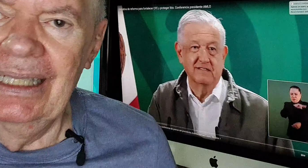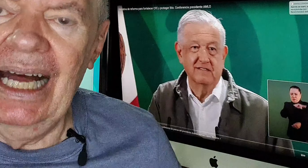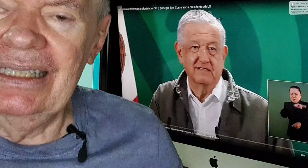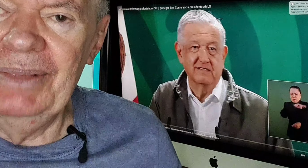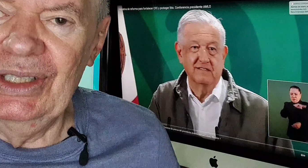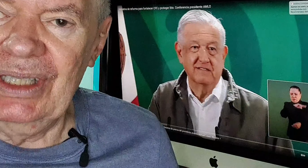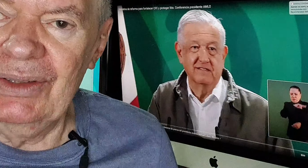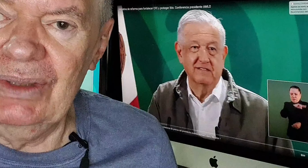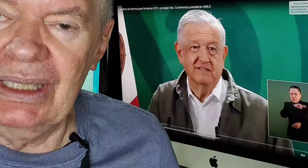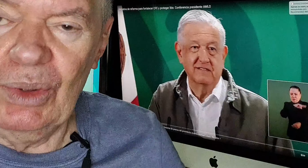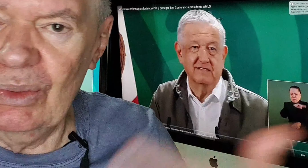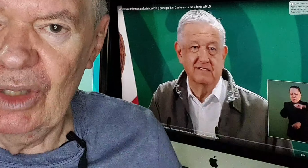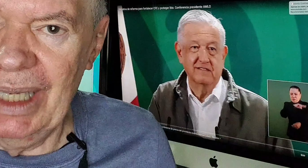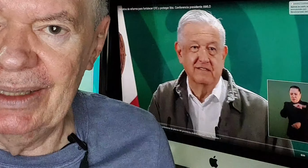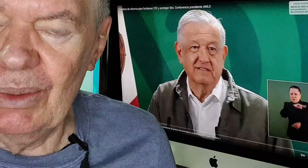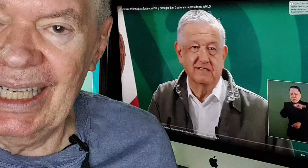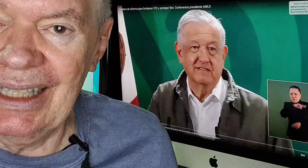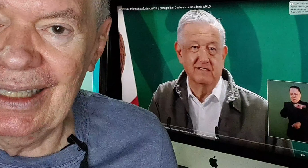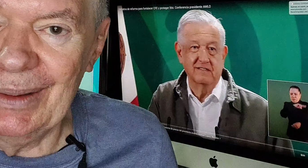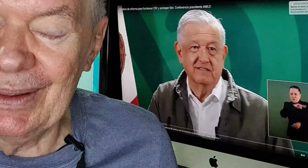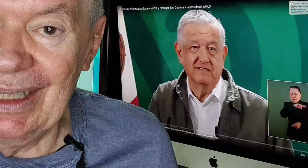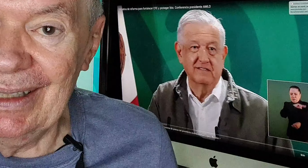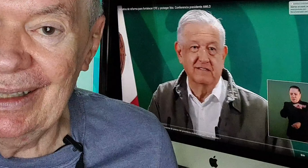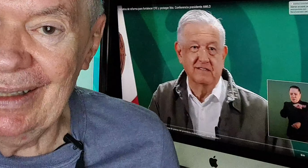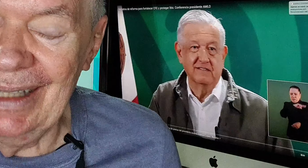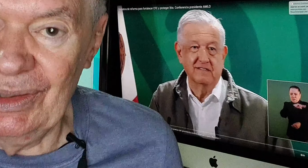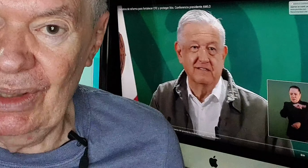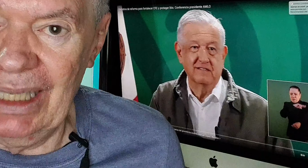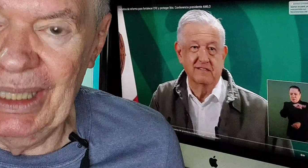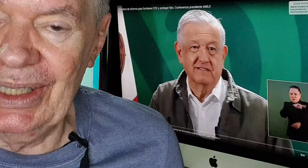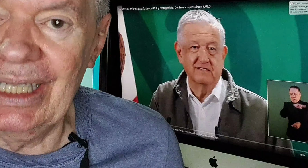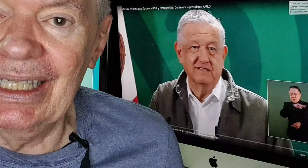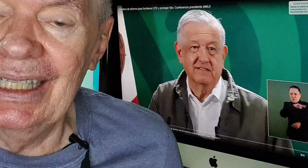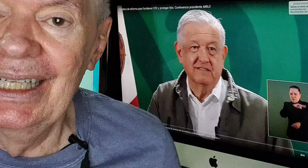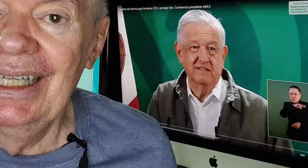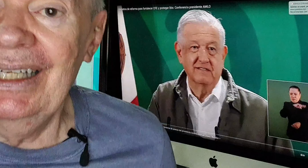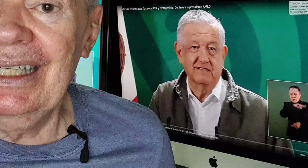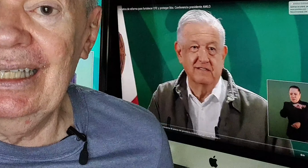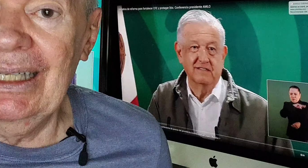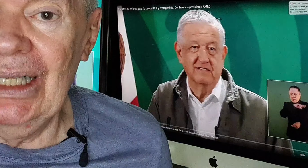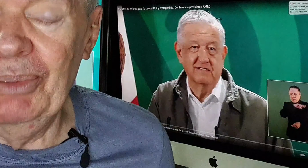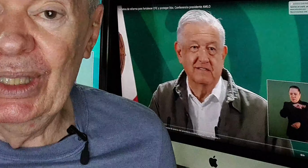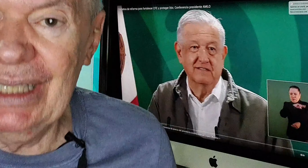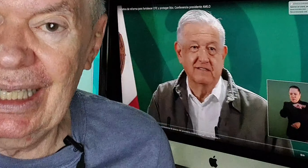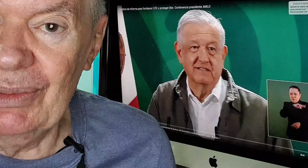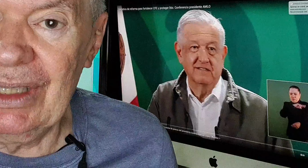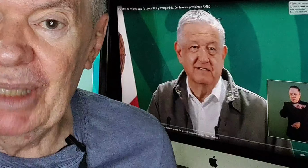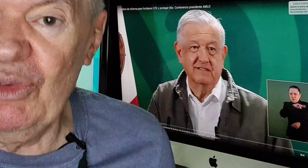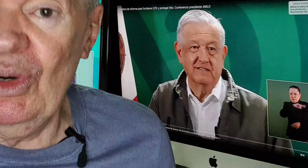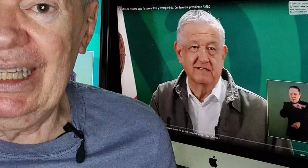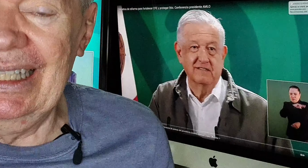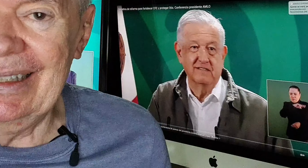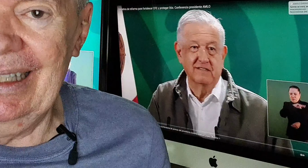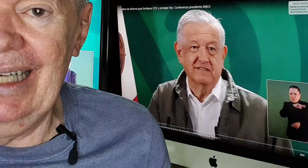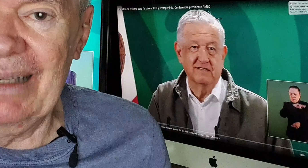é, administrações ao longo de mais de 40 anos da história mexicana, era que a política era